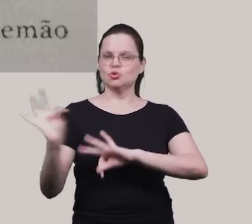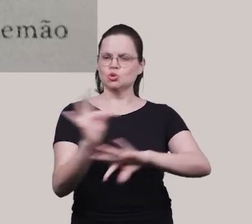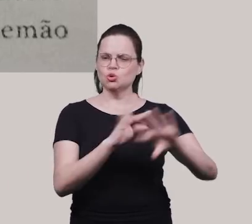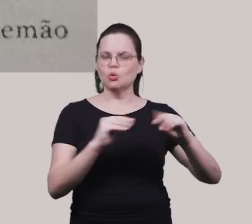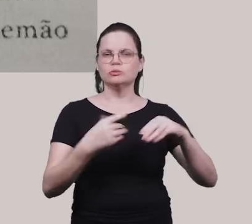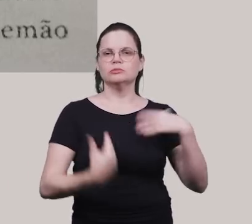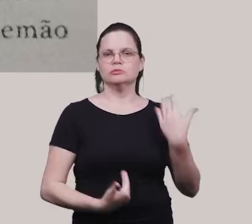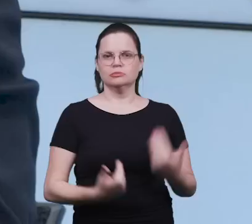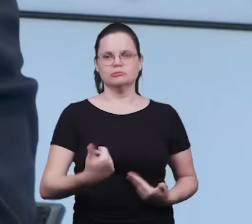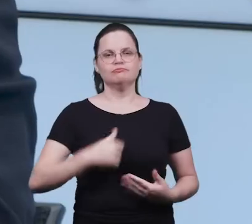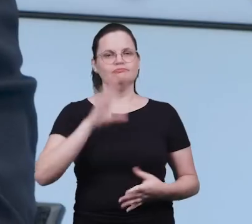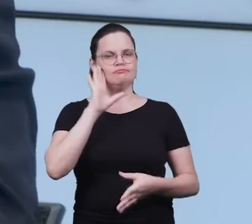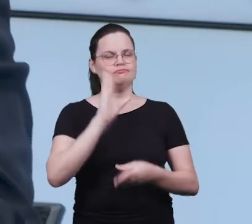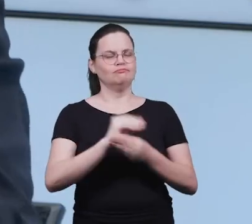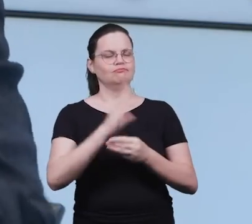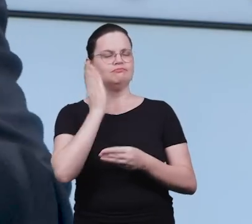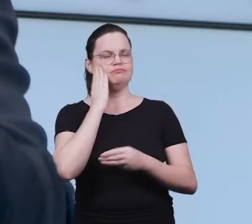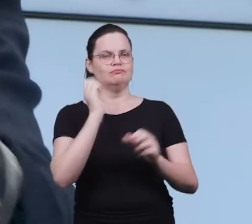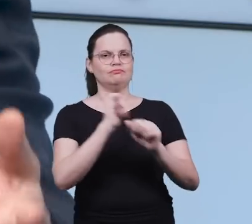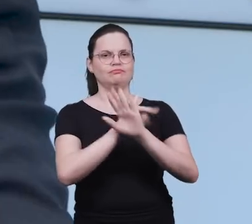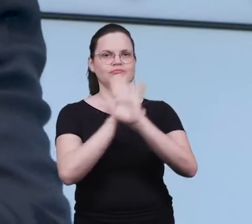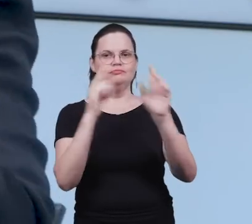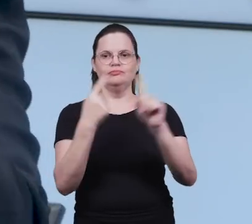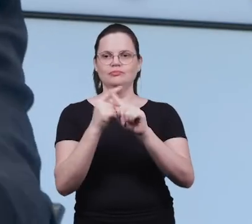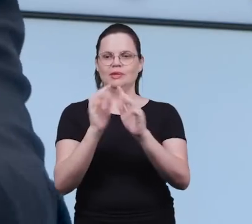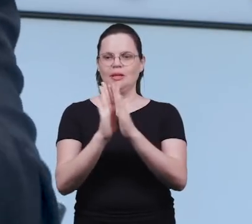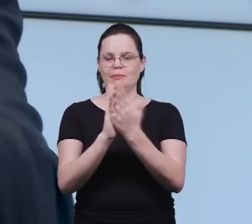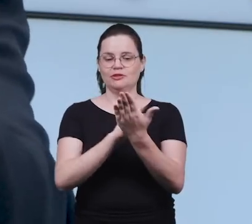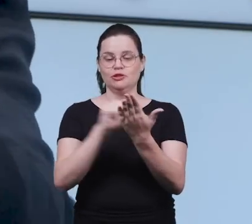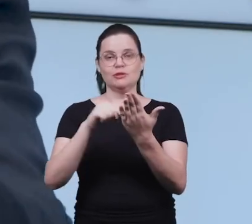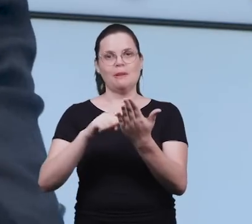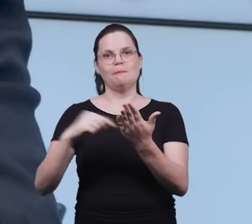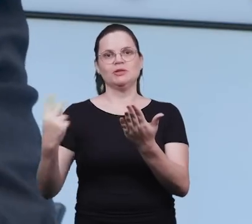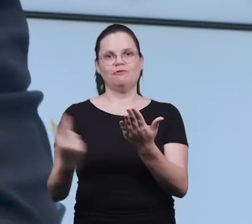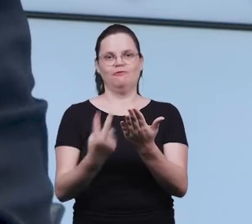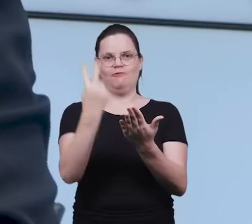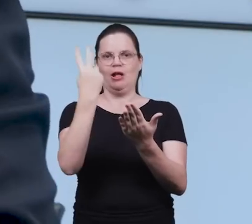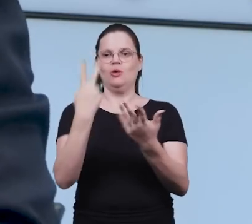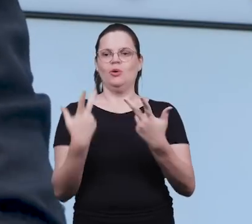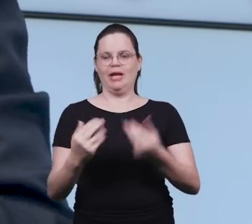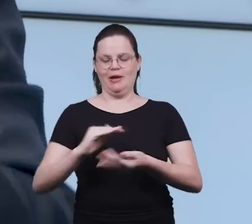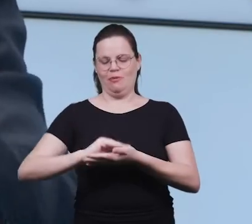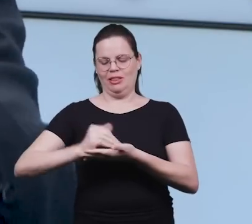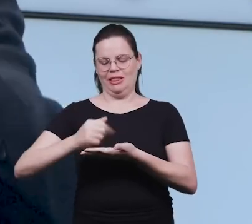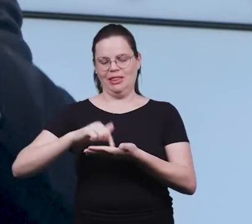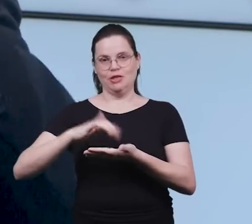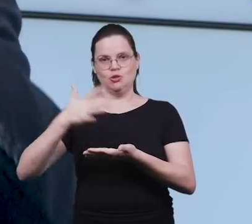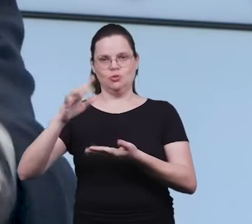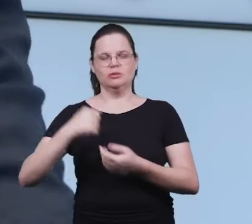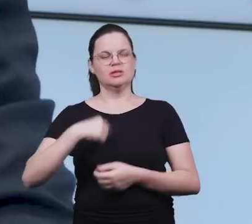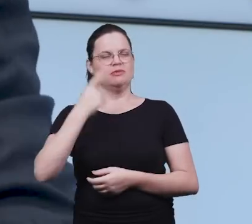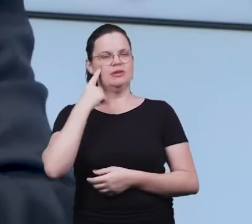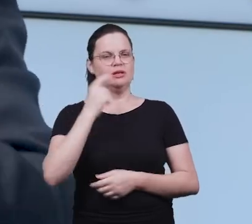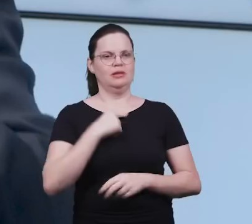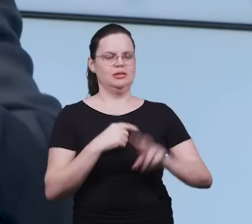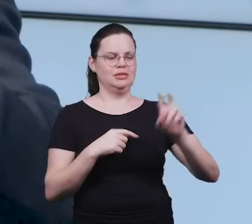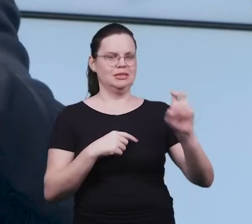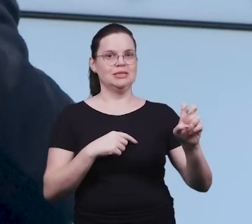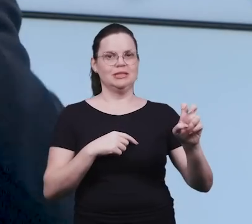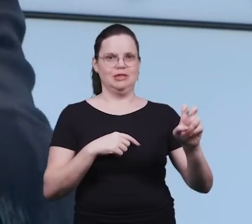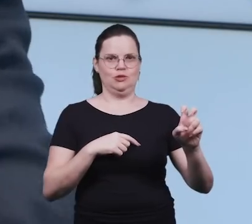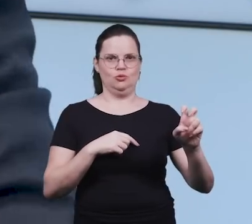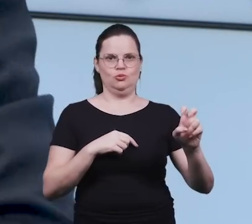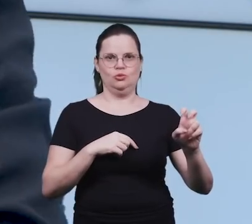tesouro muita riqueza. Nós vimos ali as 4 ou até 5 solas, né? Somente a